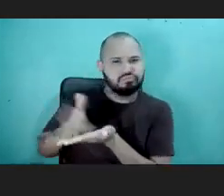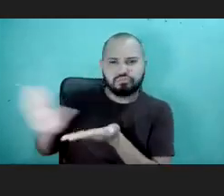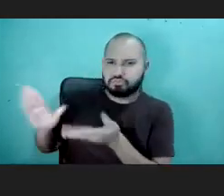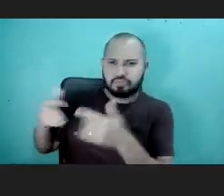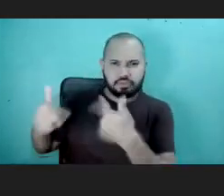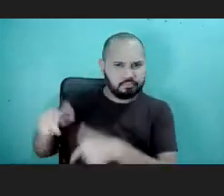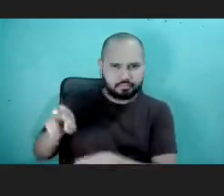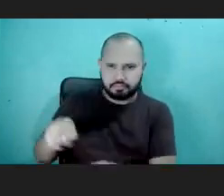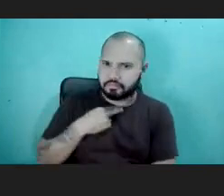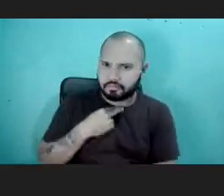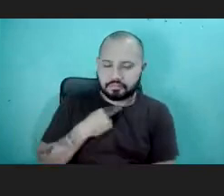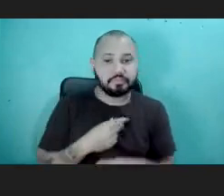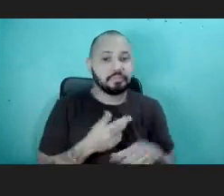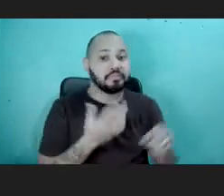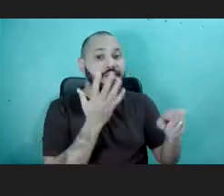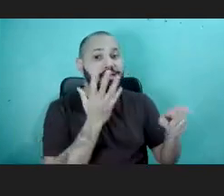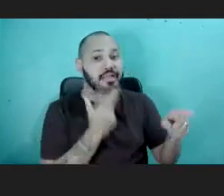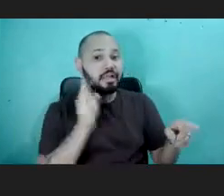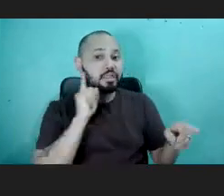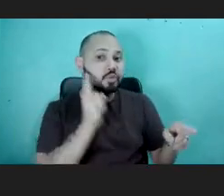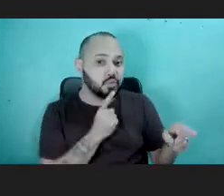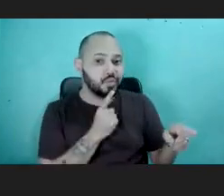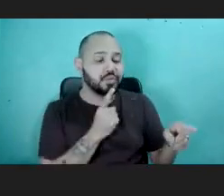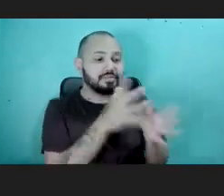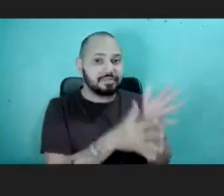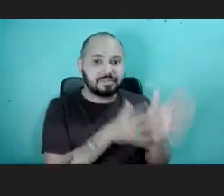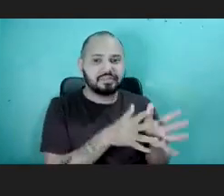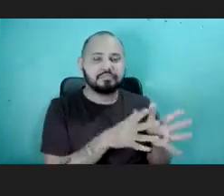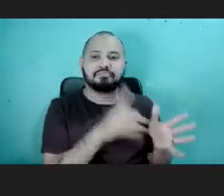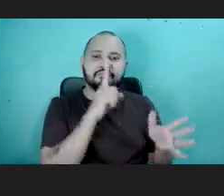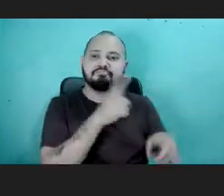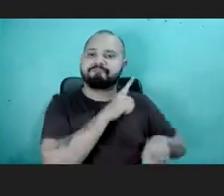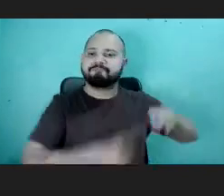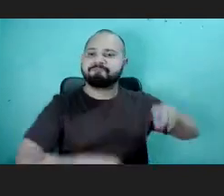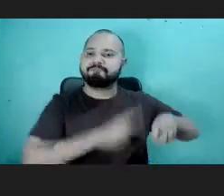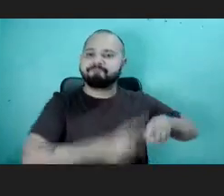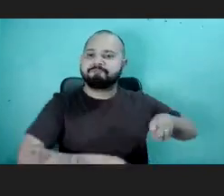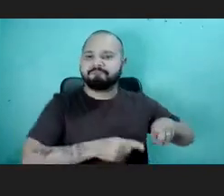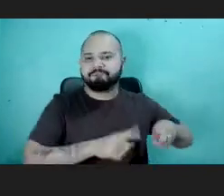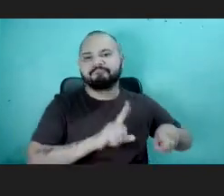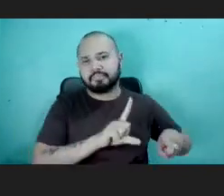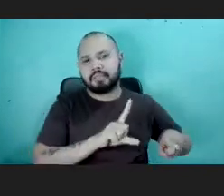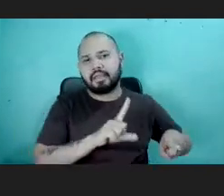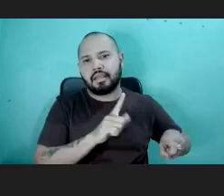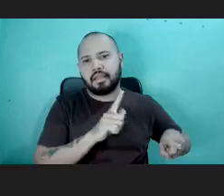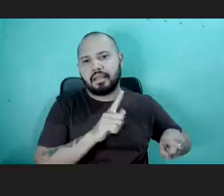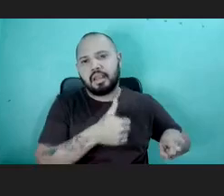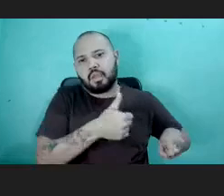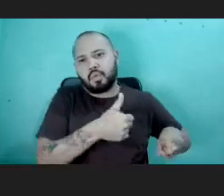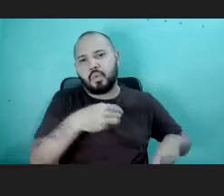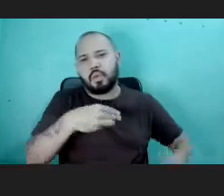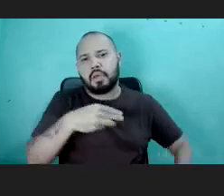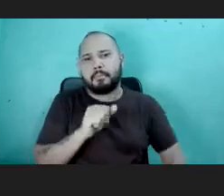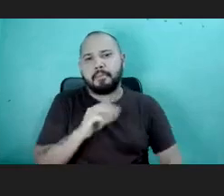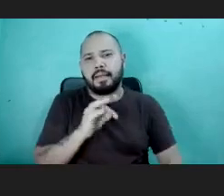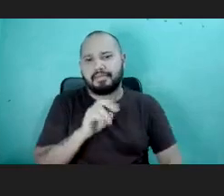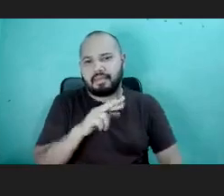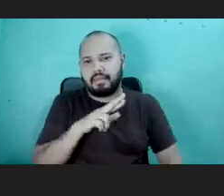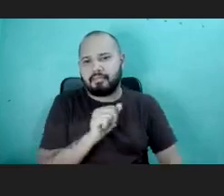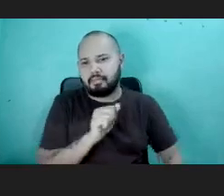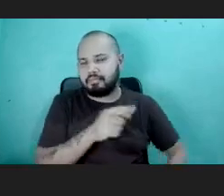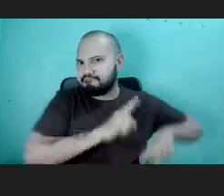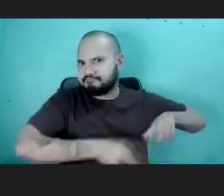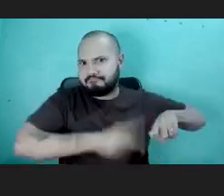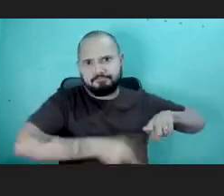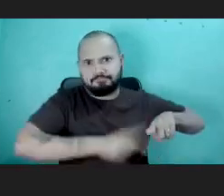crianças surdas foram impedidas de utilizar a própria língua materna, né, a própria língua primária,